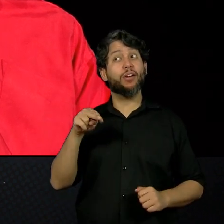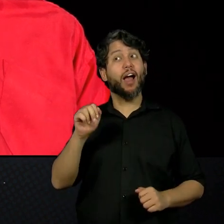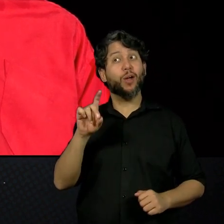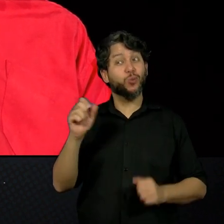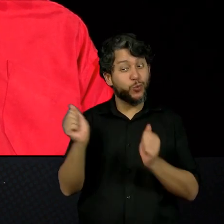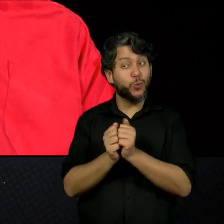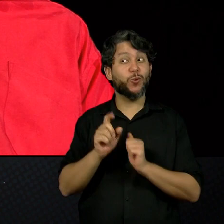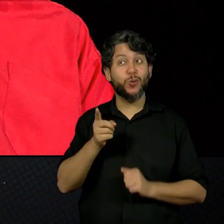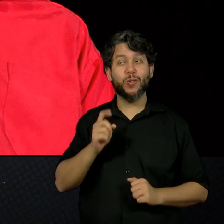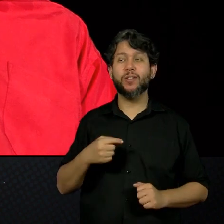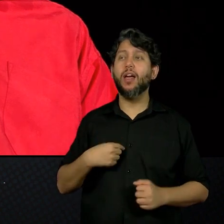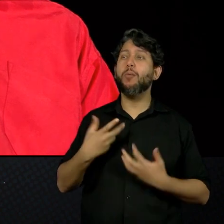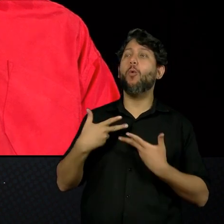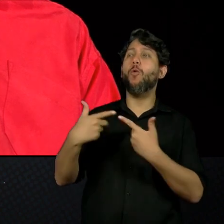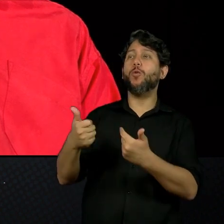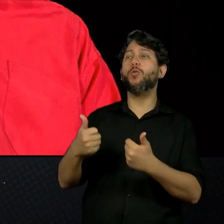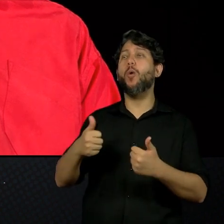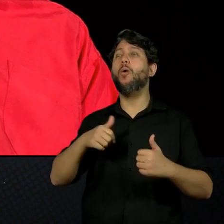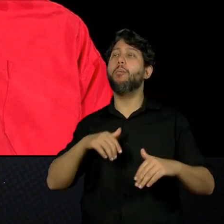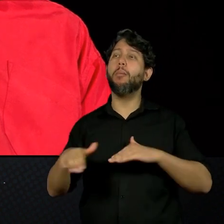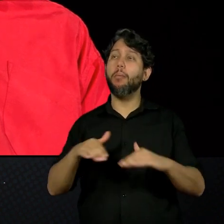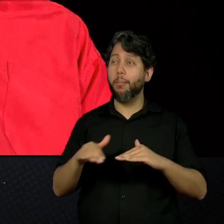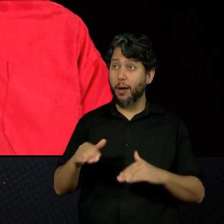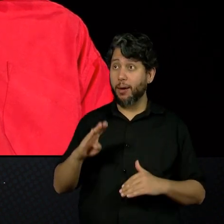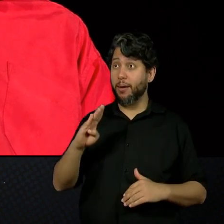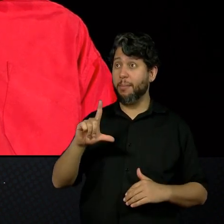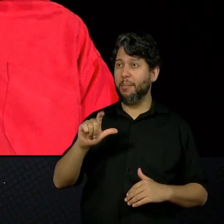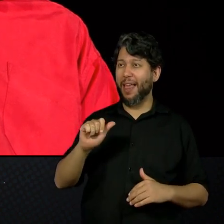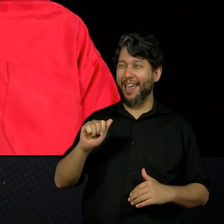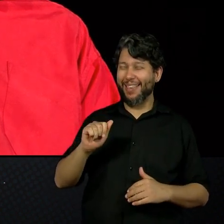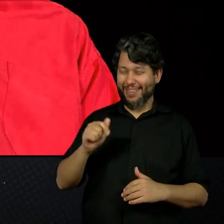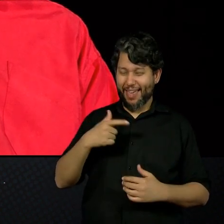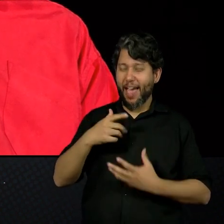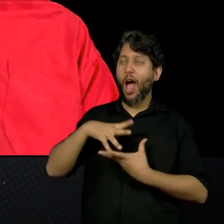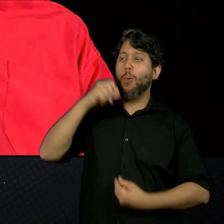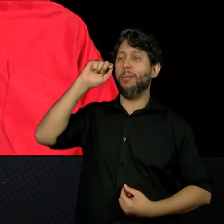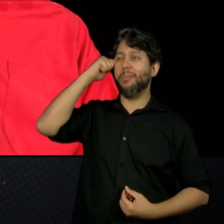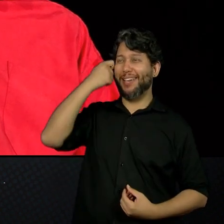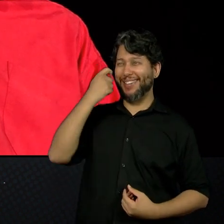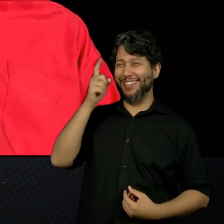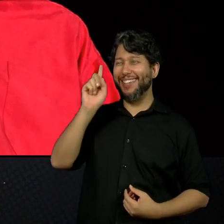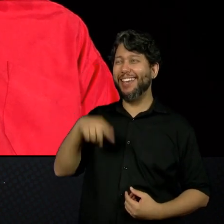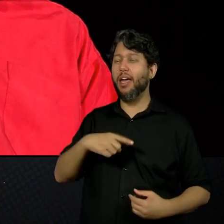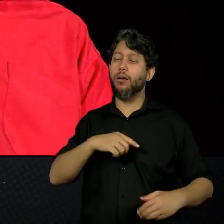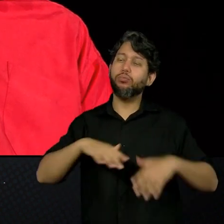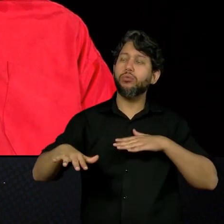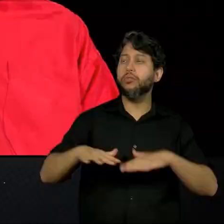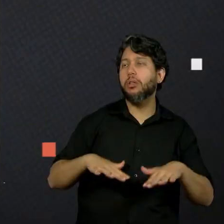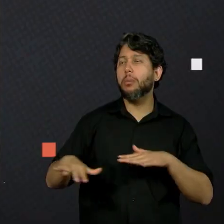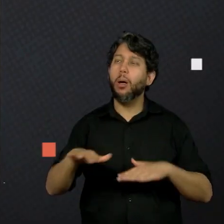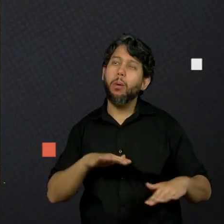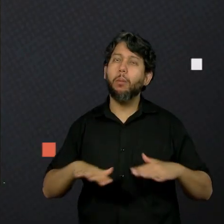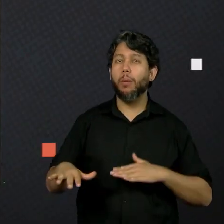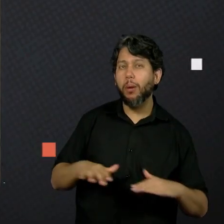para num baile deles, ele tinha um clipe chamado Black Soul, da época, que fazia bailes blacks e tudo, né? E fiz uma grande amizade